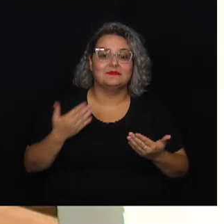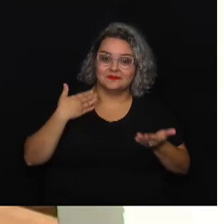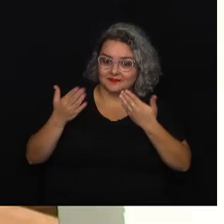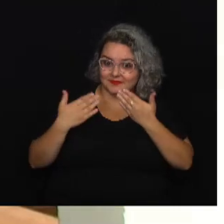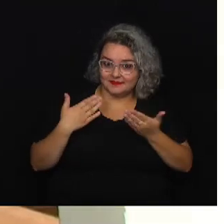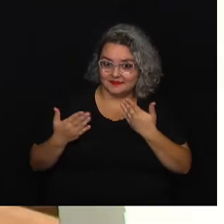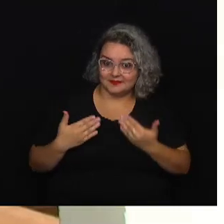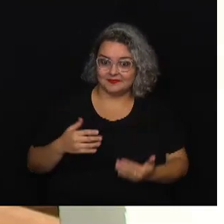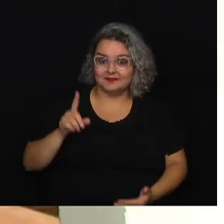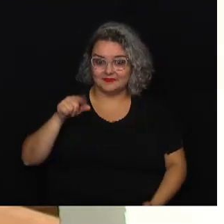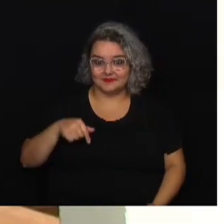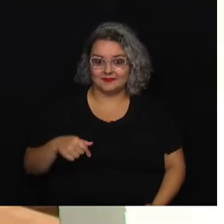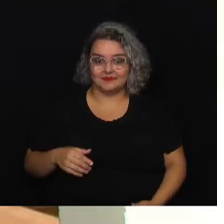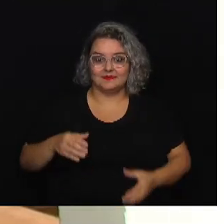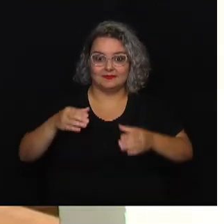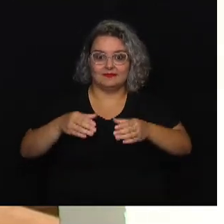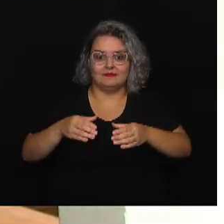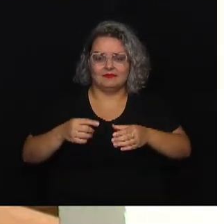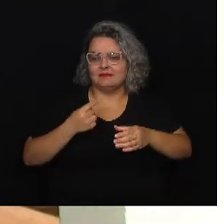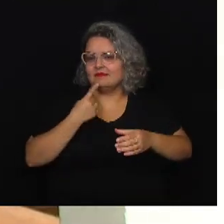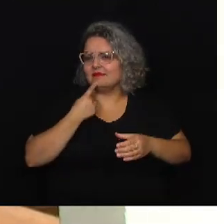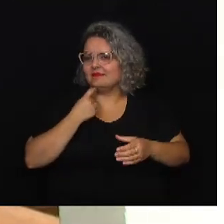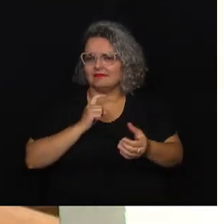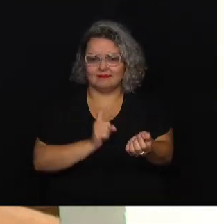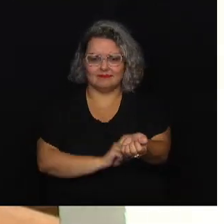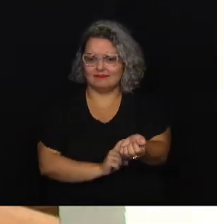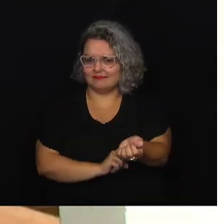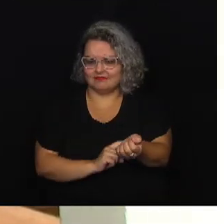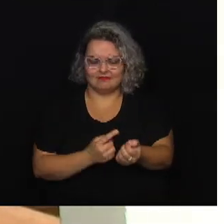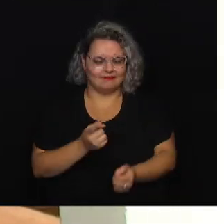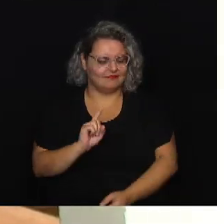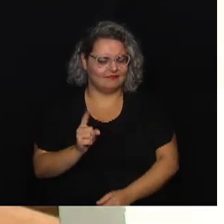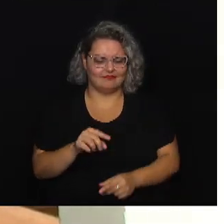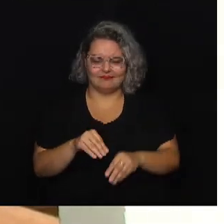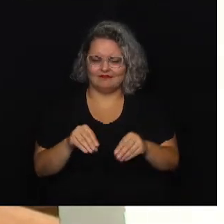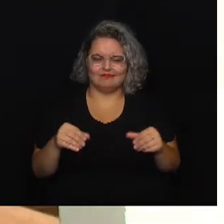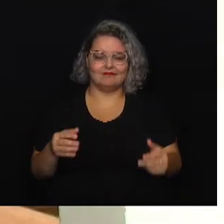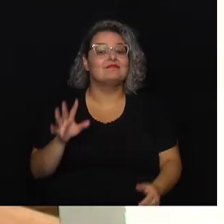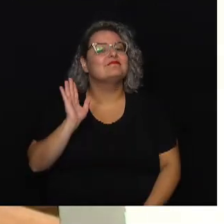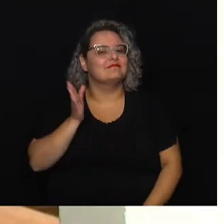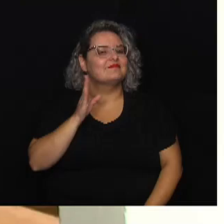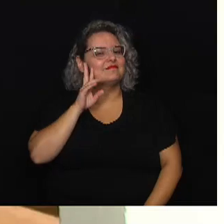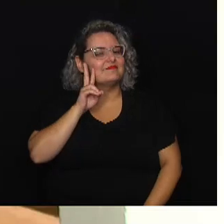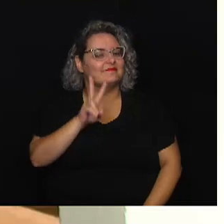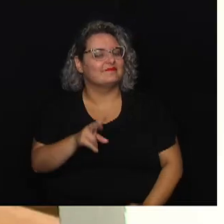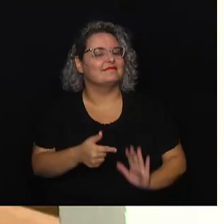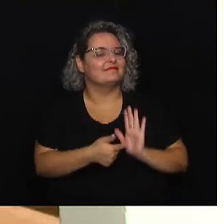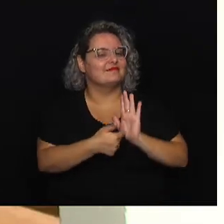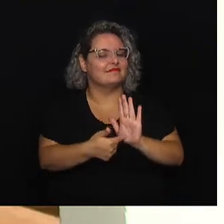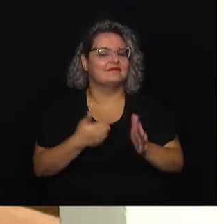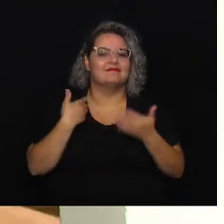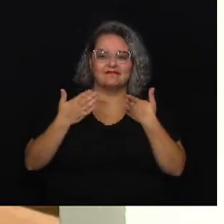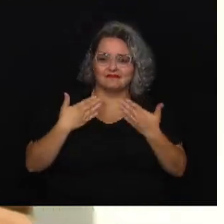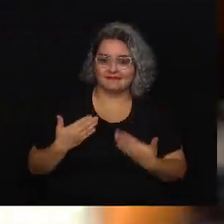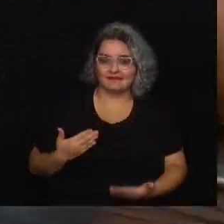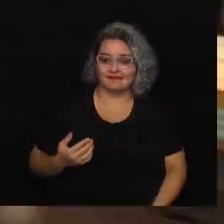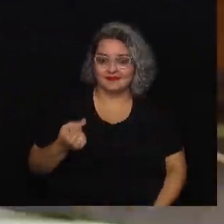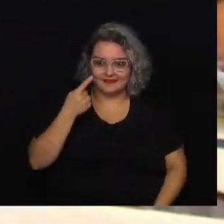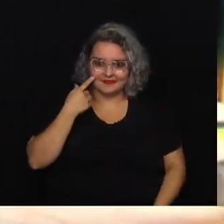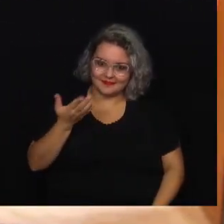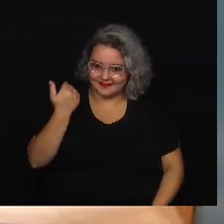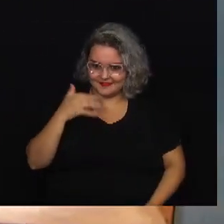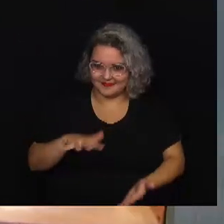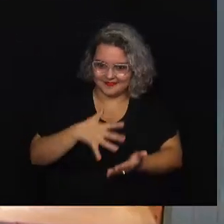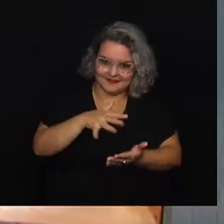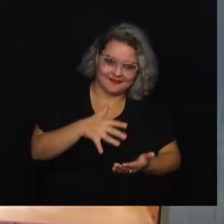bate-papo é com o bloco Nem Sangue Nem Areia. Daqui a pouquinho eu mostro essa conversa. E que tal a gente conferir o samba enredo? Olha